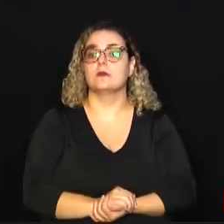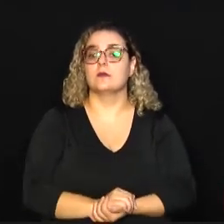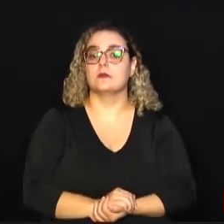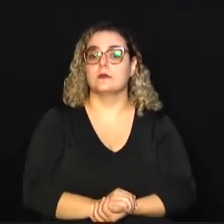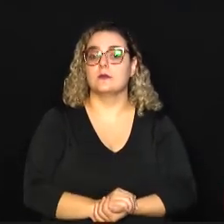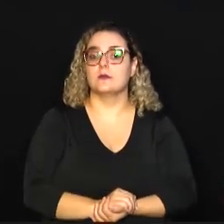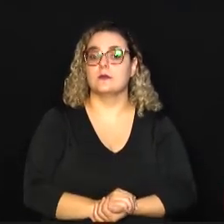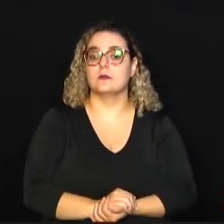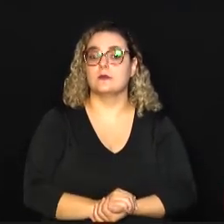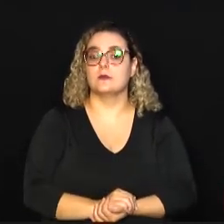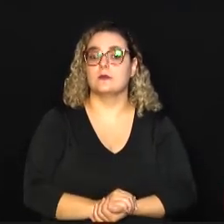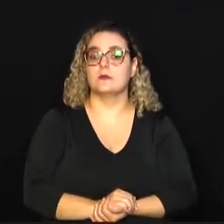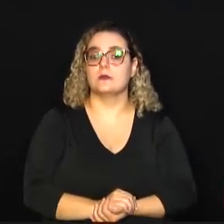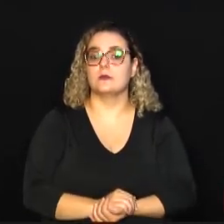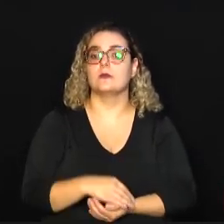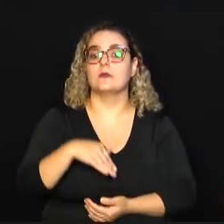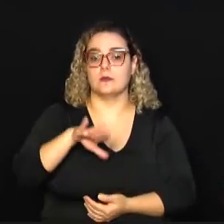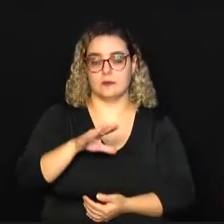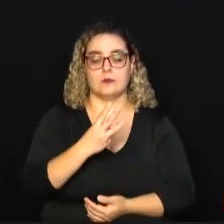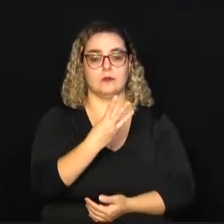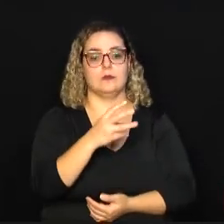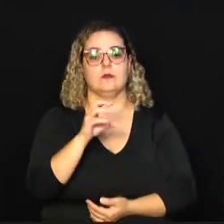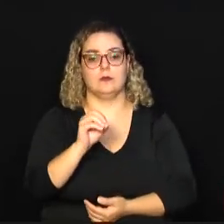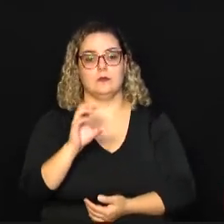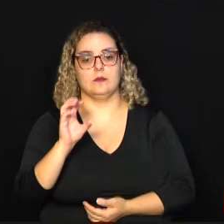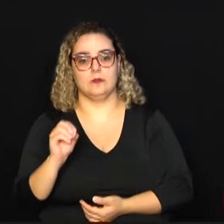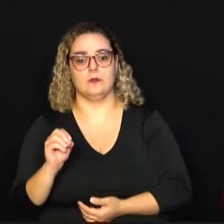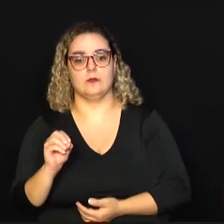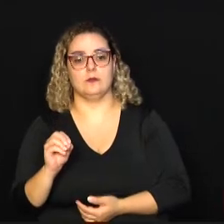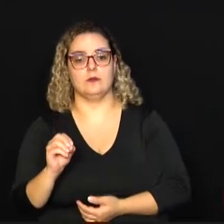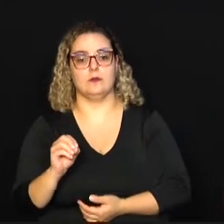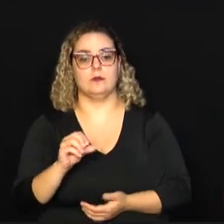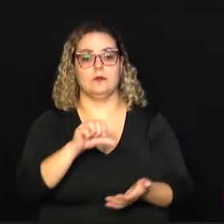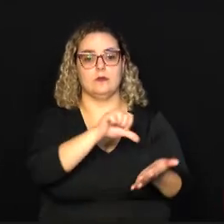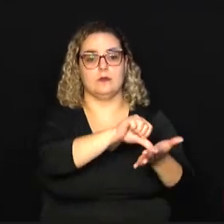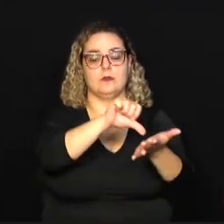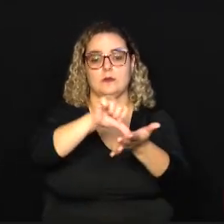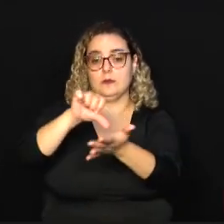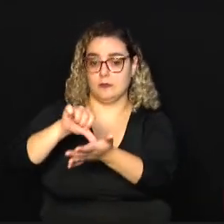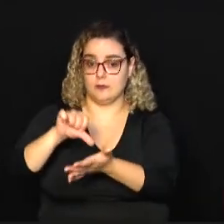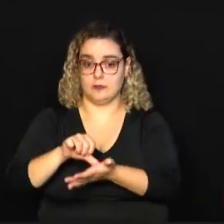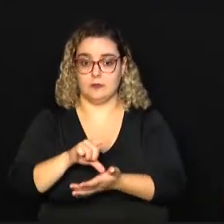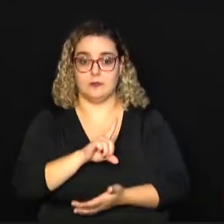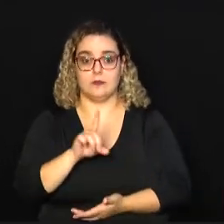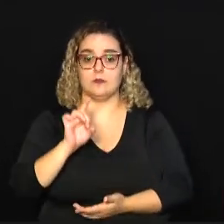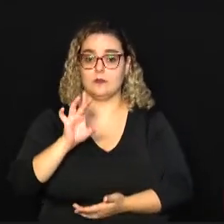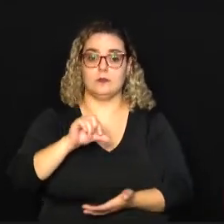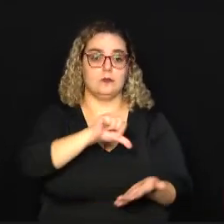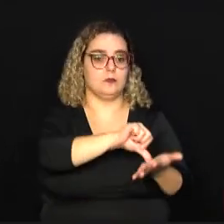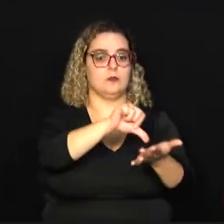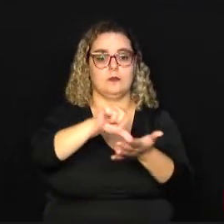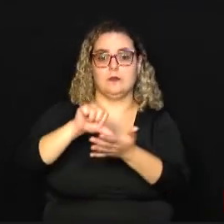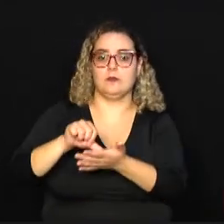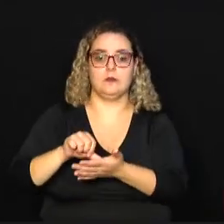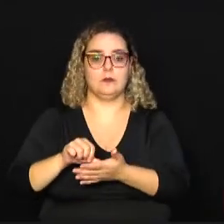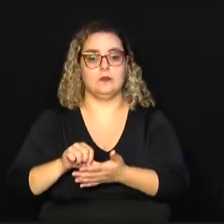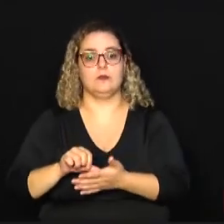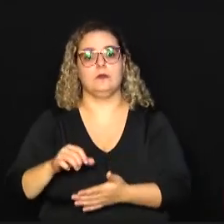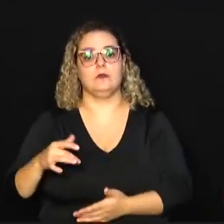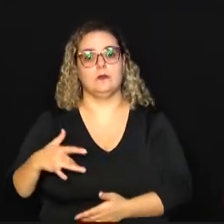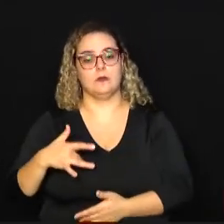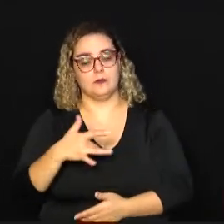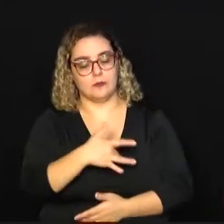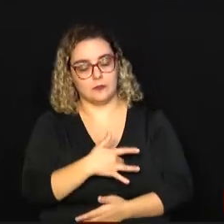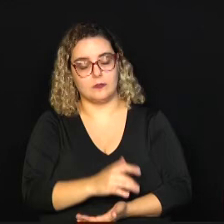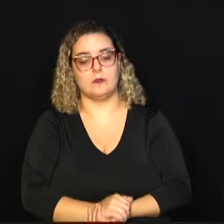Nacional são mais de 300 entidades, não só entidades da saúde, são conselhos de classe, são associações. E aqui em